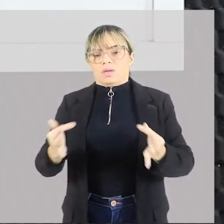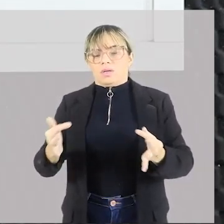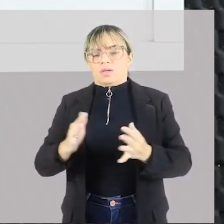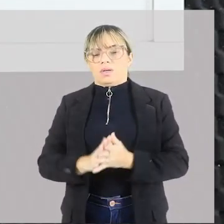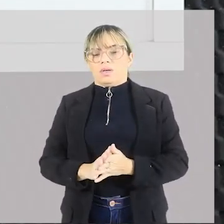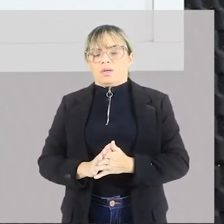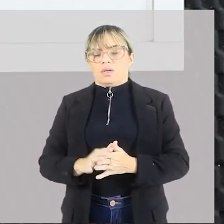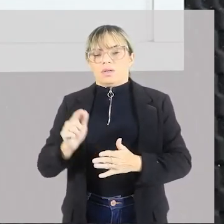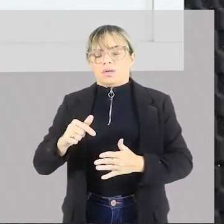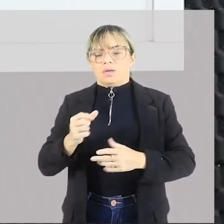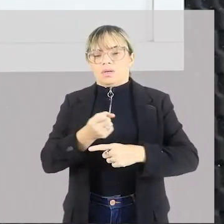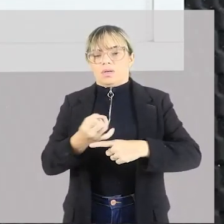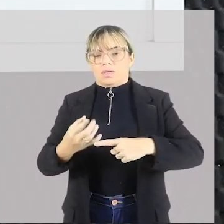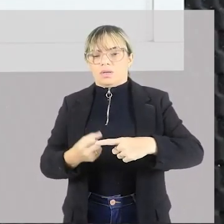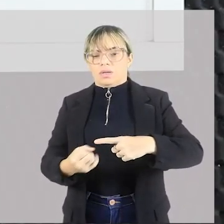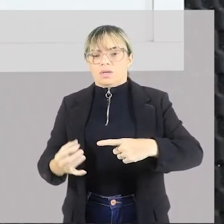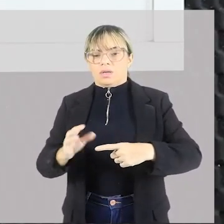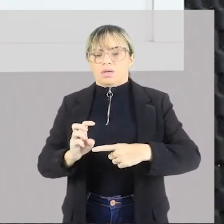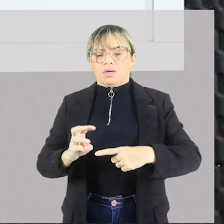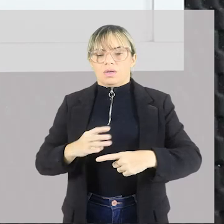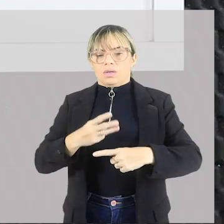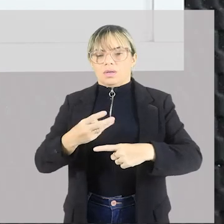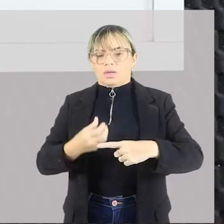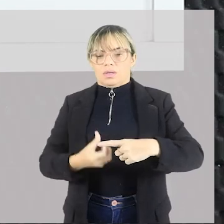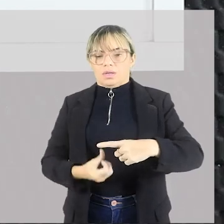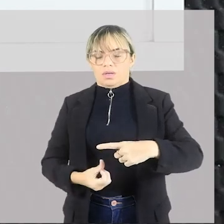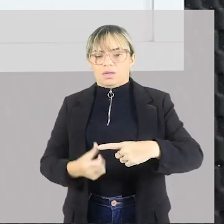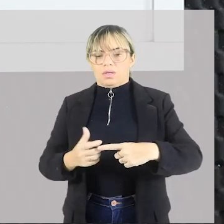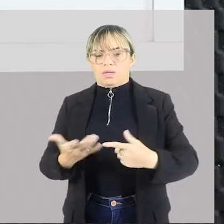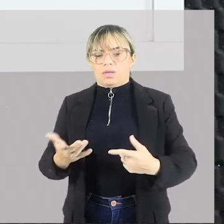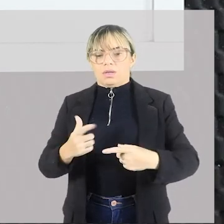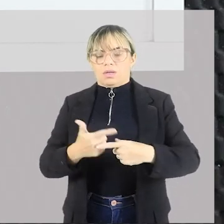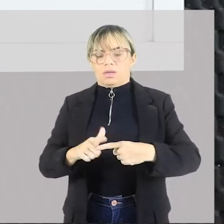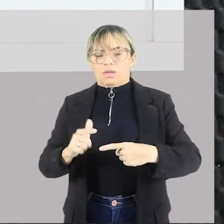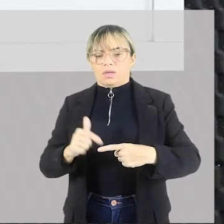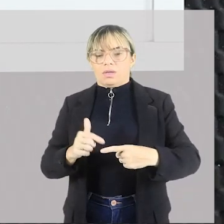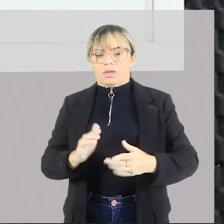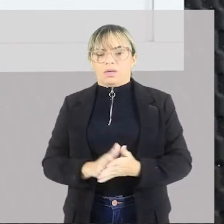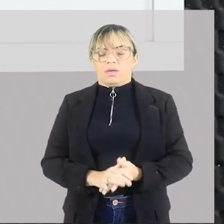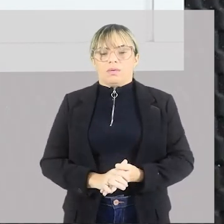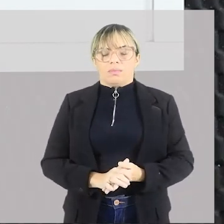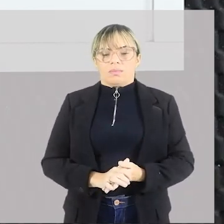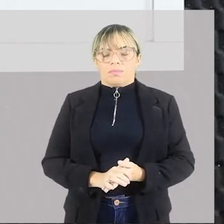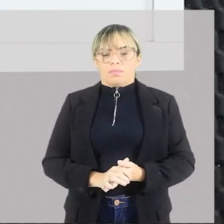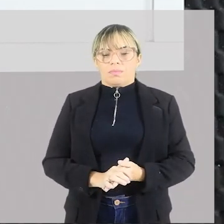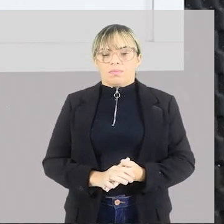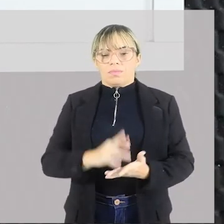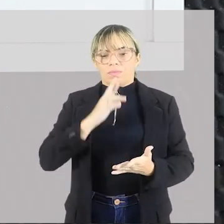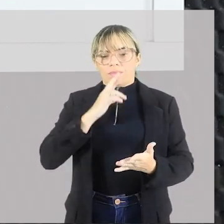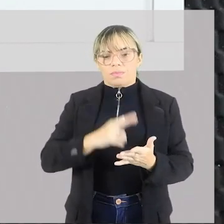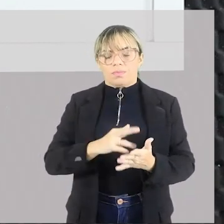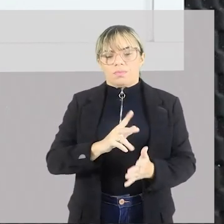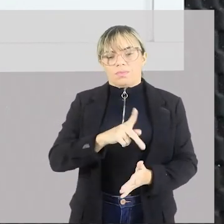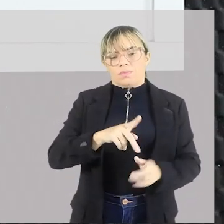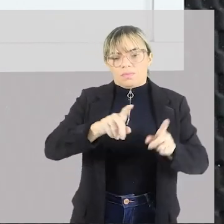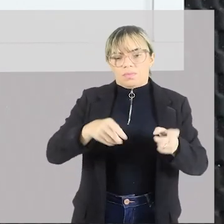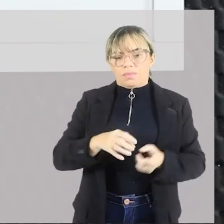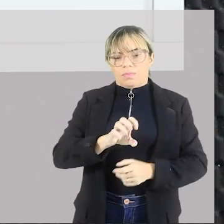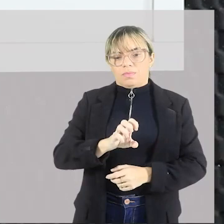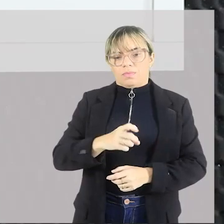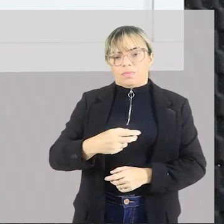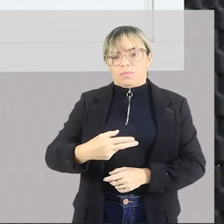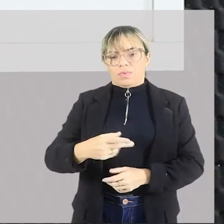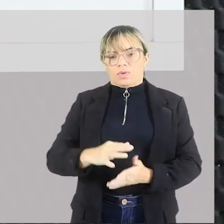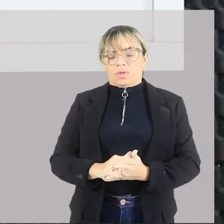dividir o três pelo seis se você fizer a divisão do três pelo seis você vai encontrar isso aqui é igual a